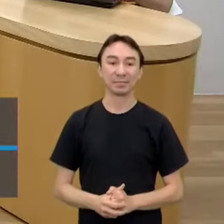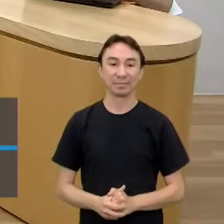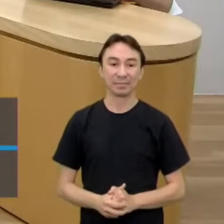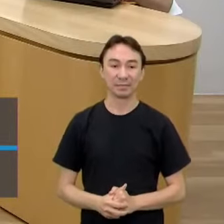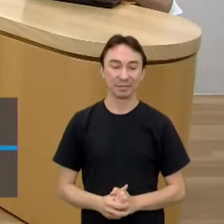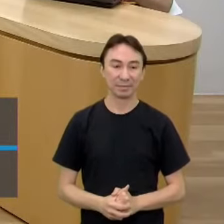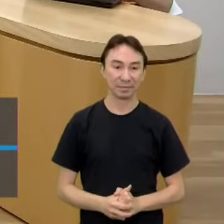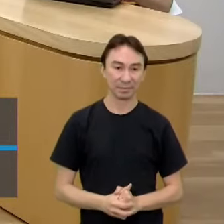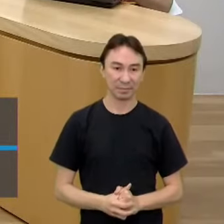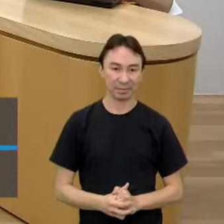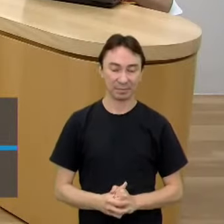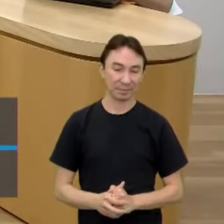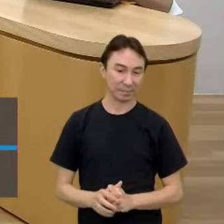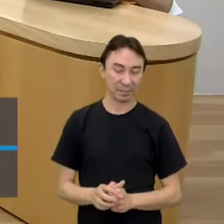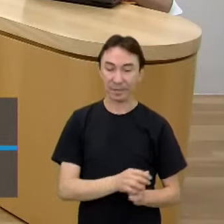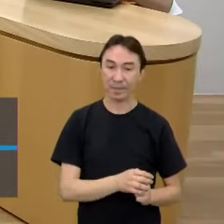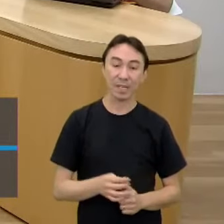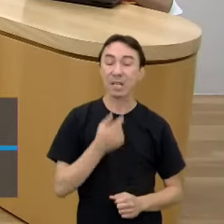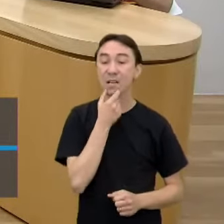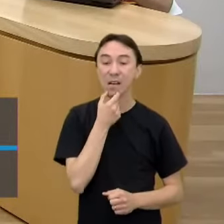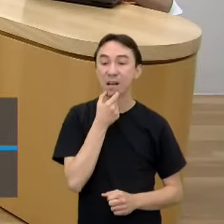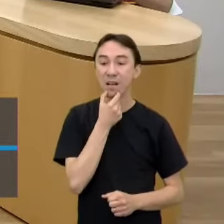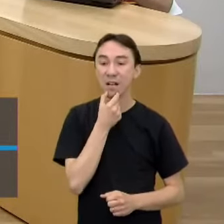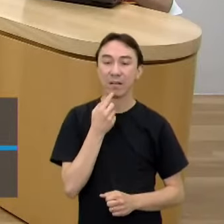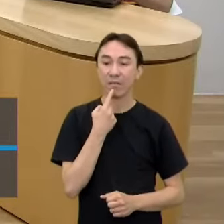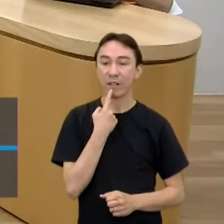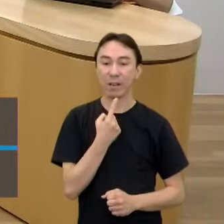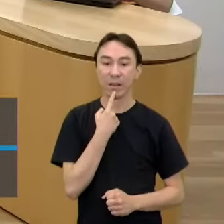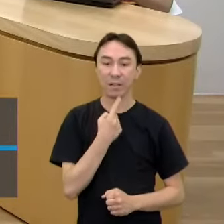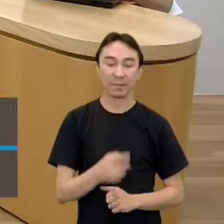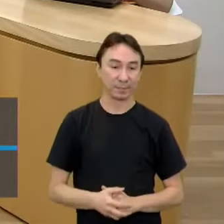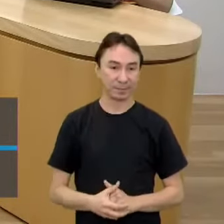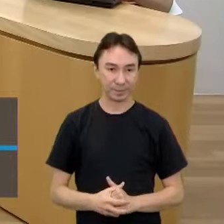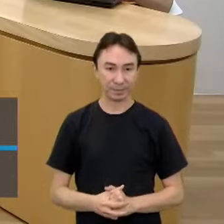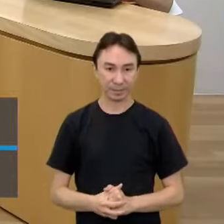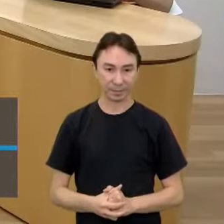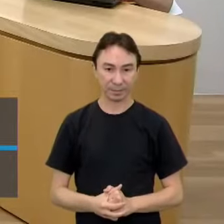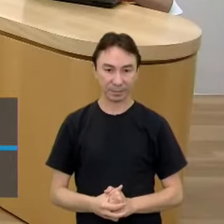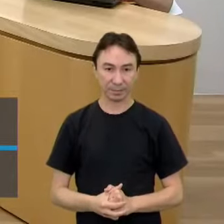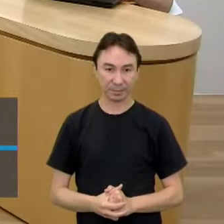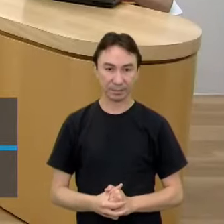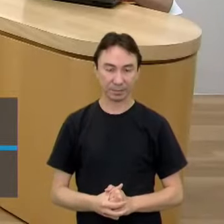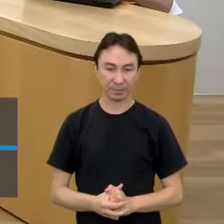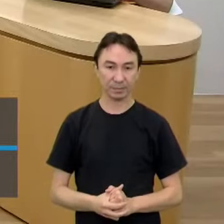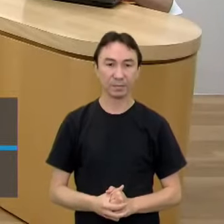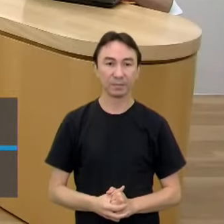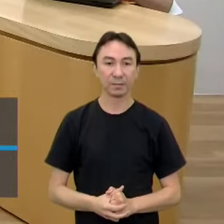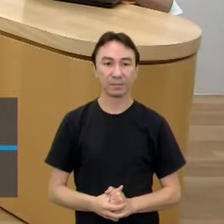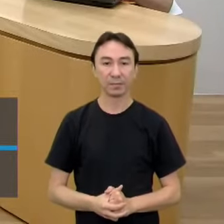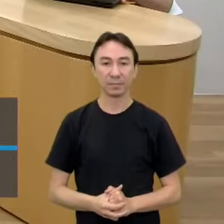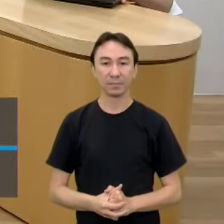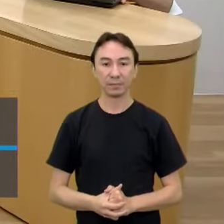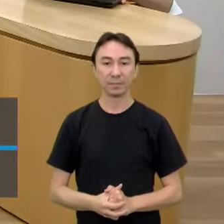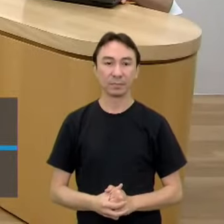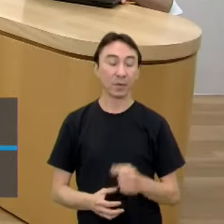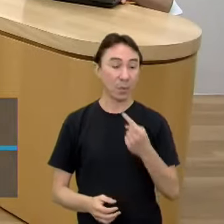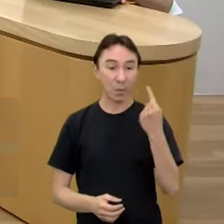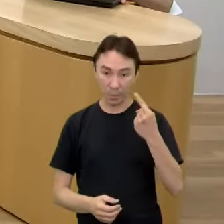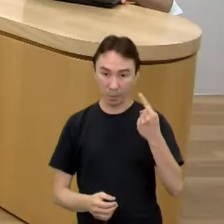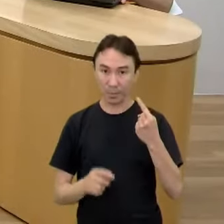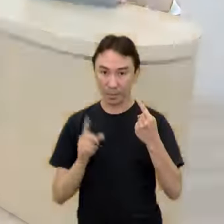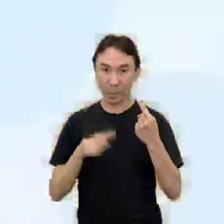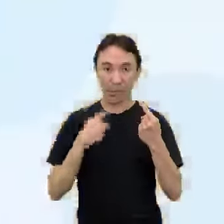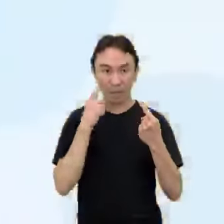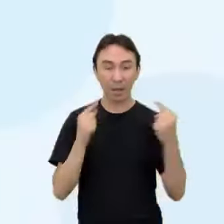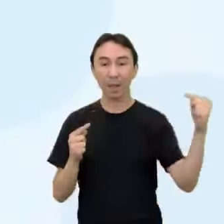can take a look together then and we check our answers there on the screen. They will be there. So, number 1, discovered,